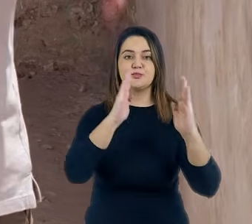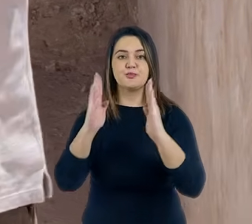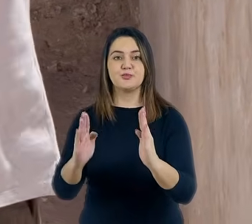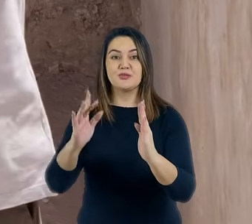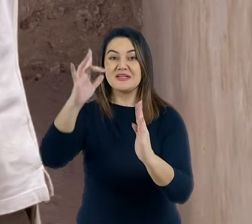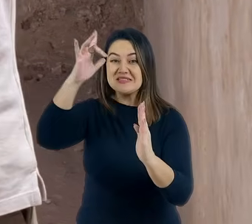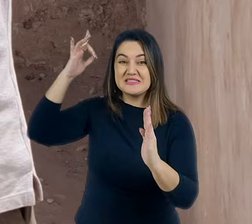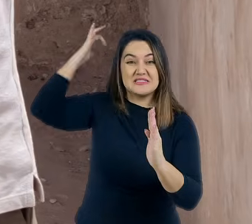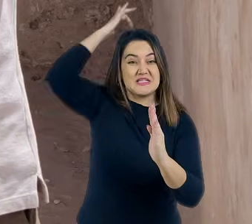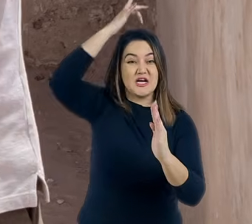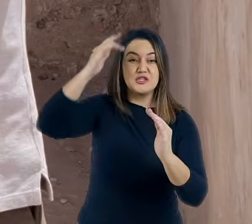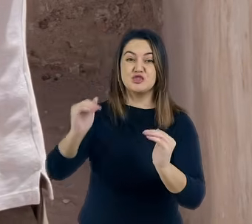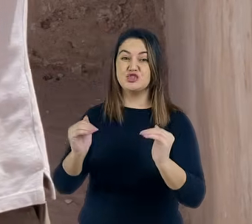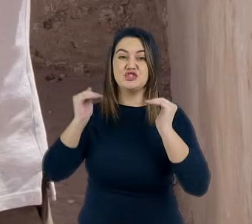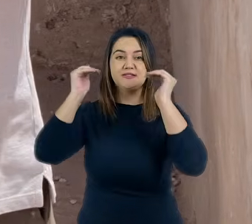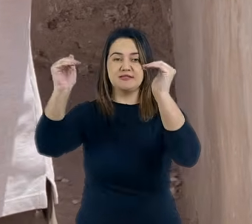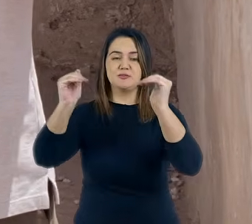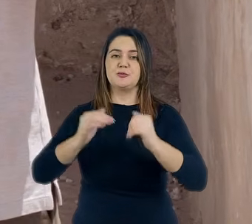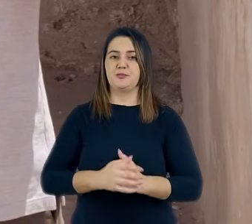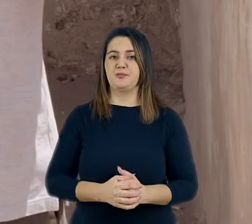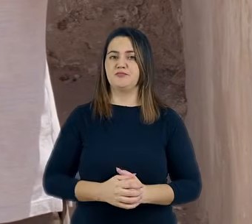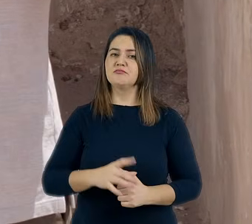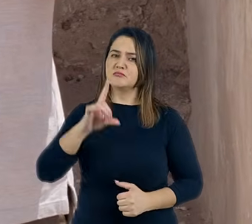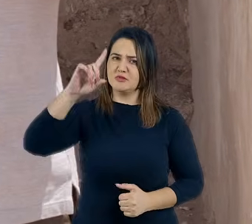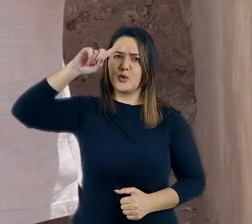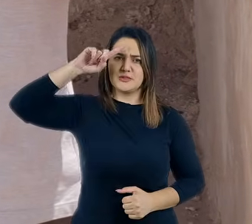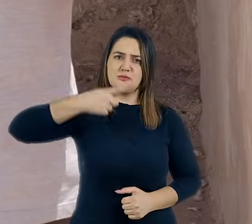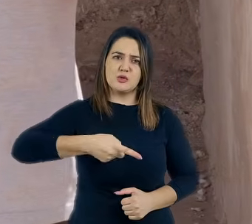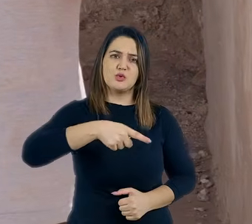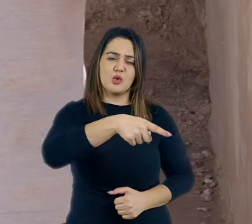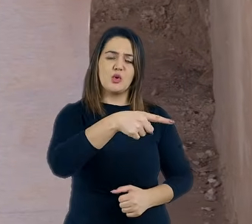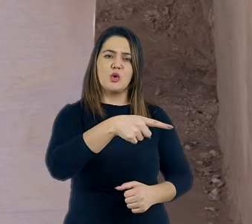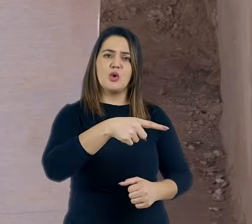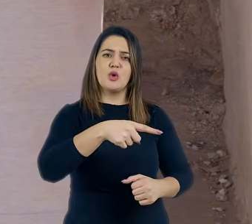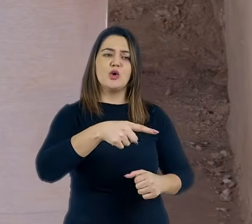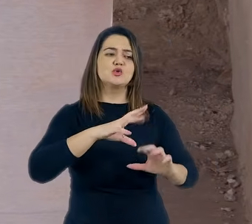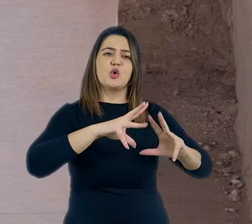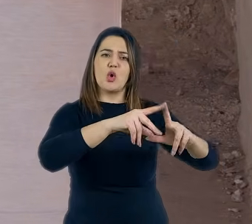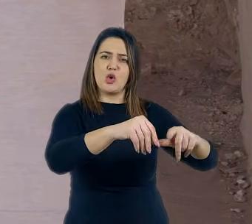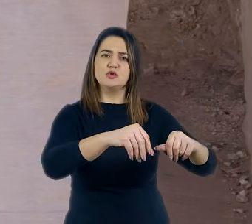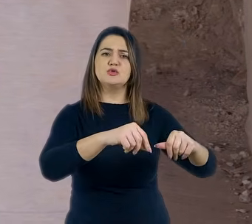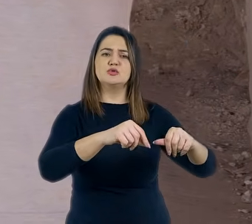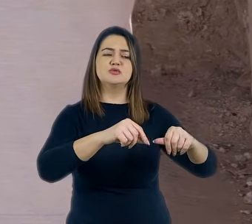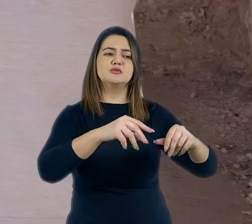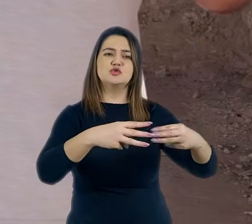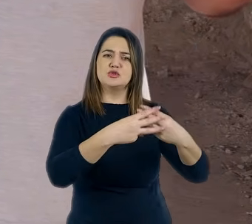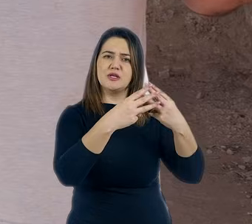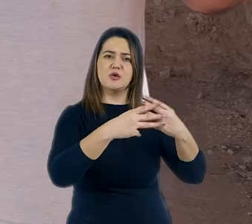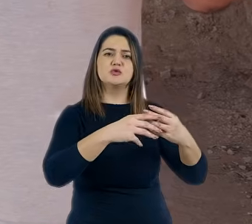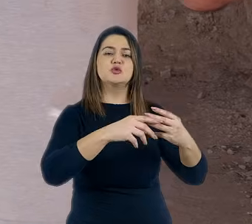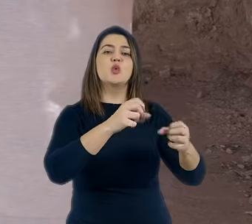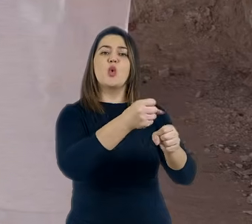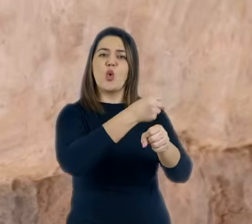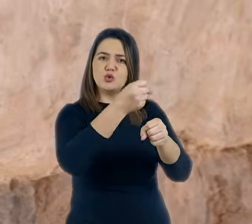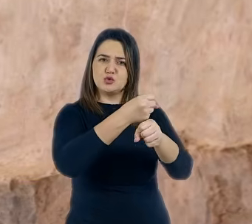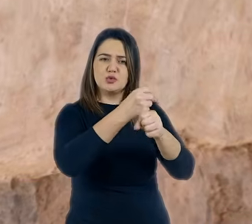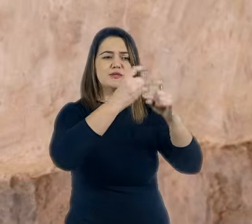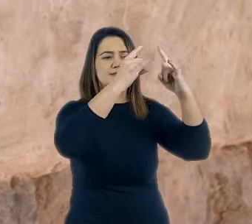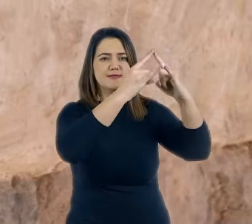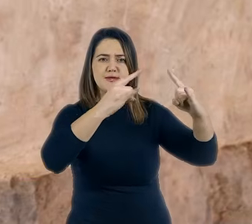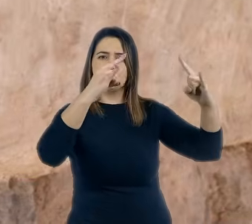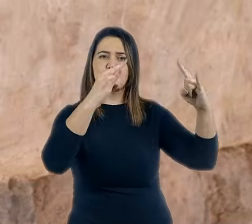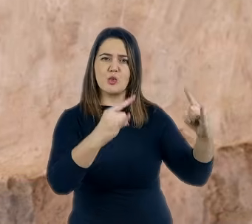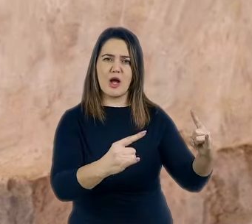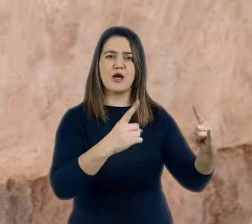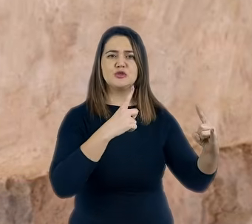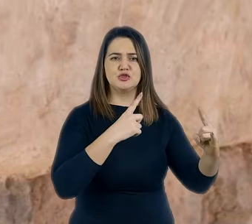e o lugar santíssimo. Deus mandou que os hebreus construíssem um santuário desta forma, desde o tabernáculo no deserto até ao